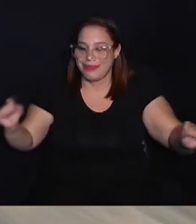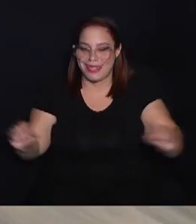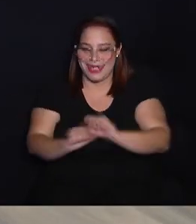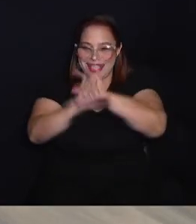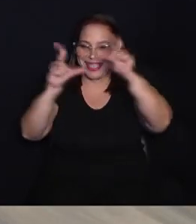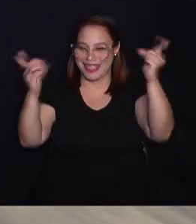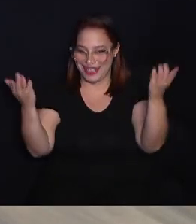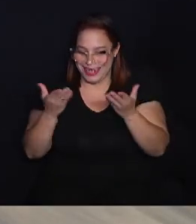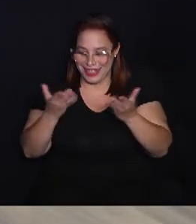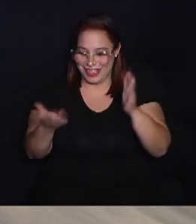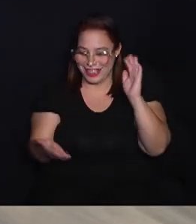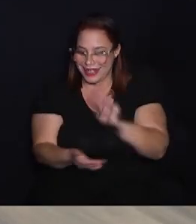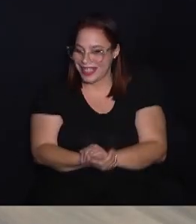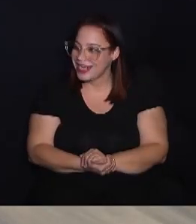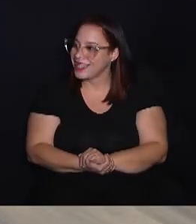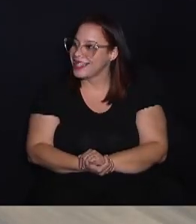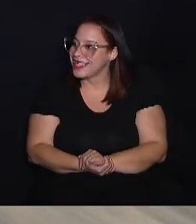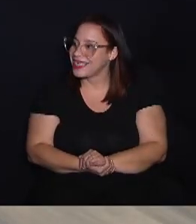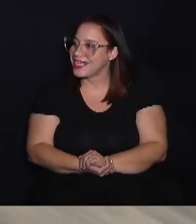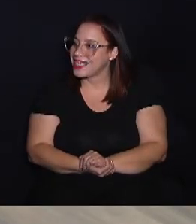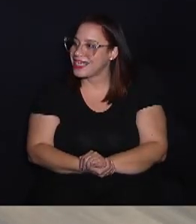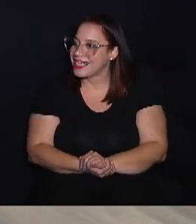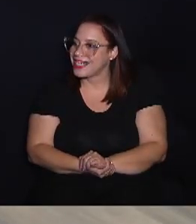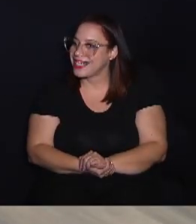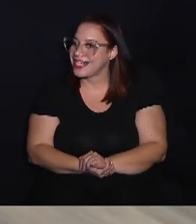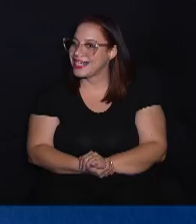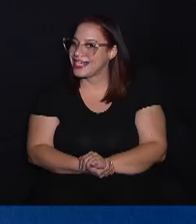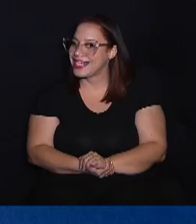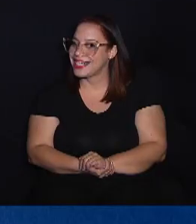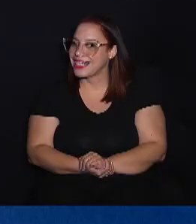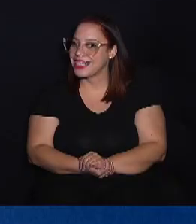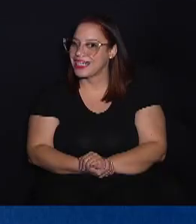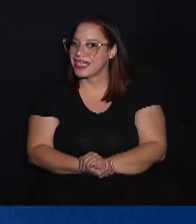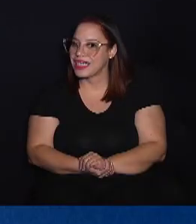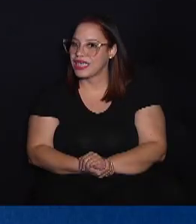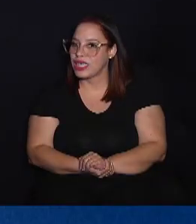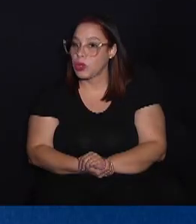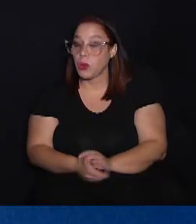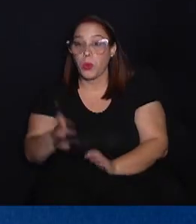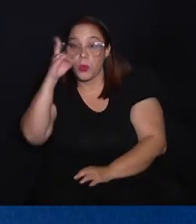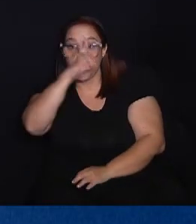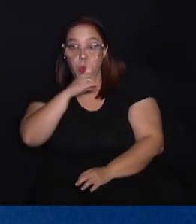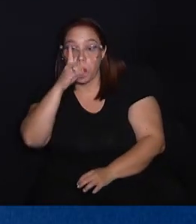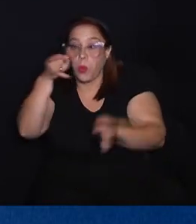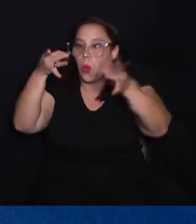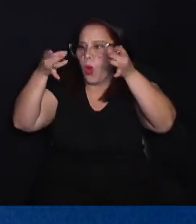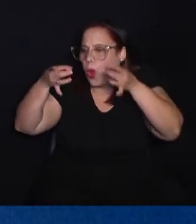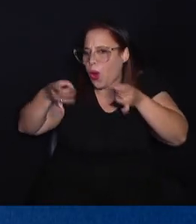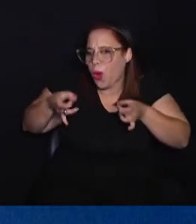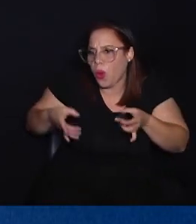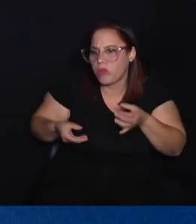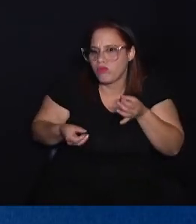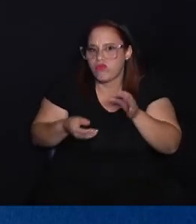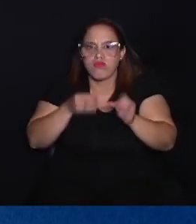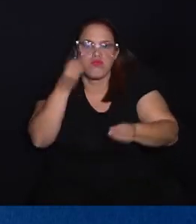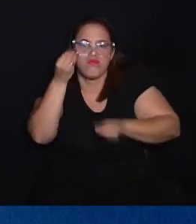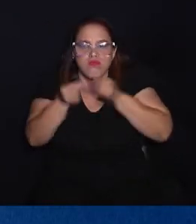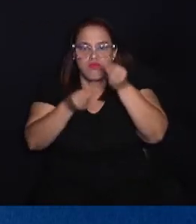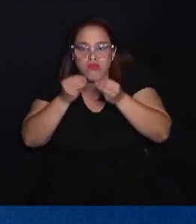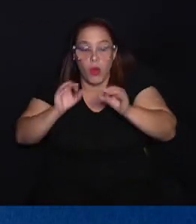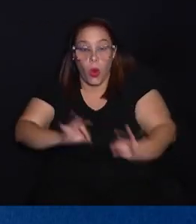seu celular apontada para este QR Code aqui, ó, já aparece uma mensagem na sua tela. O WhatsApp da TV Câmara Campinas.